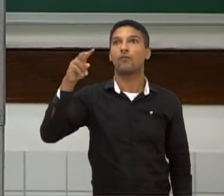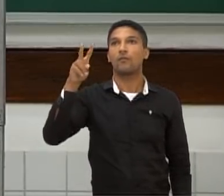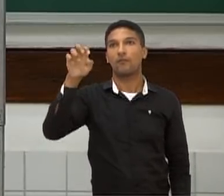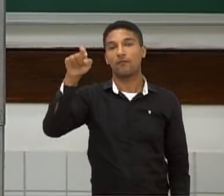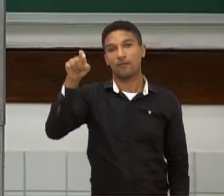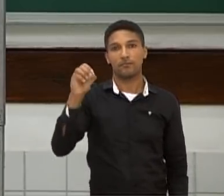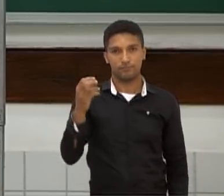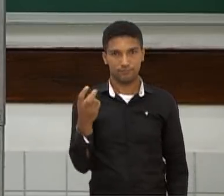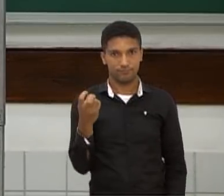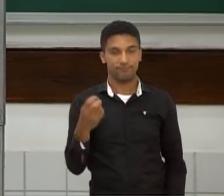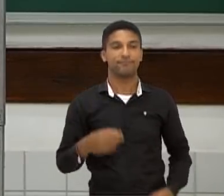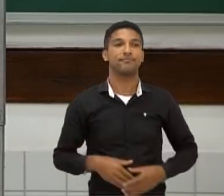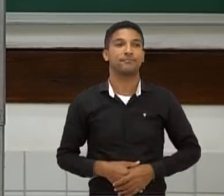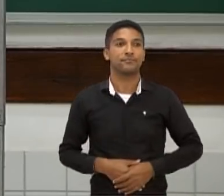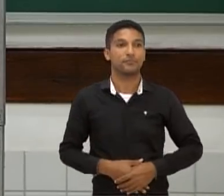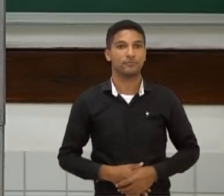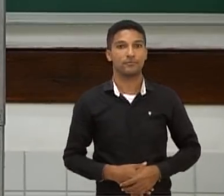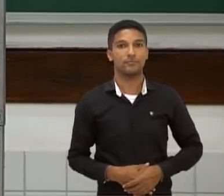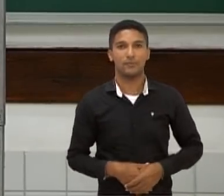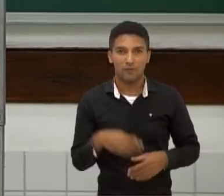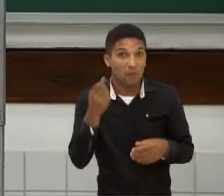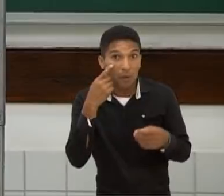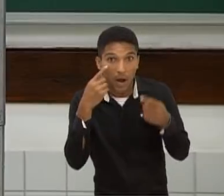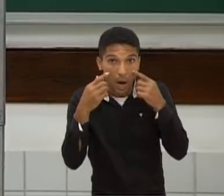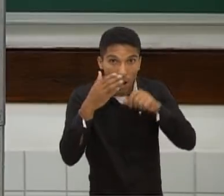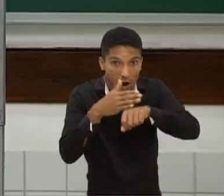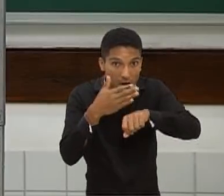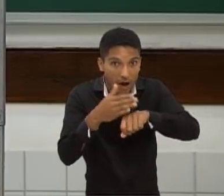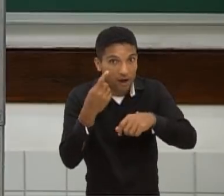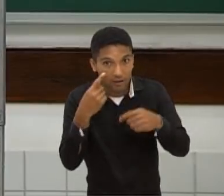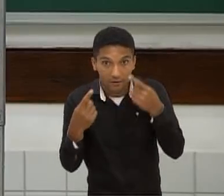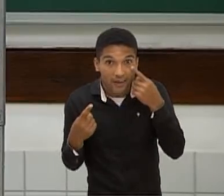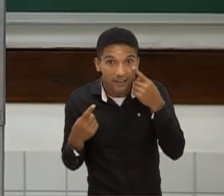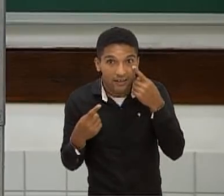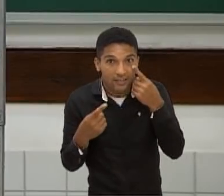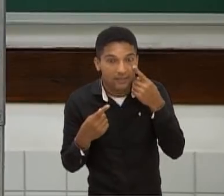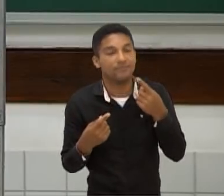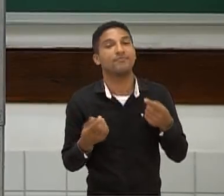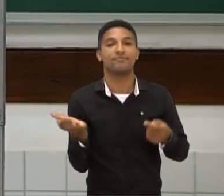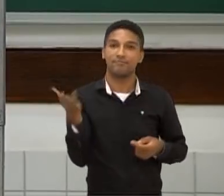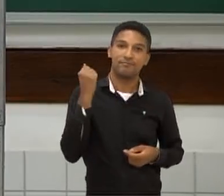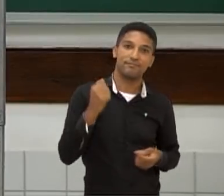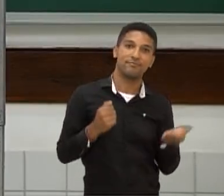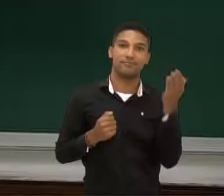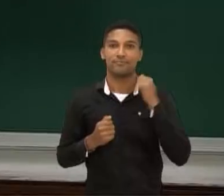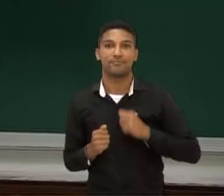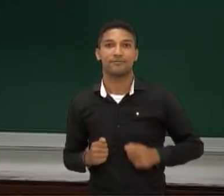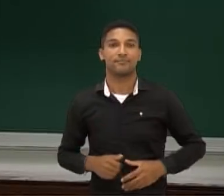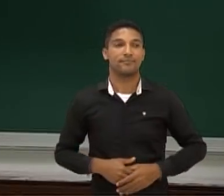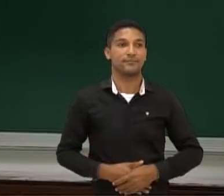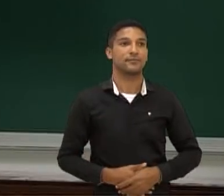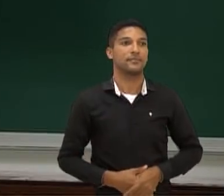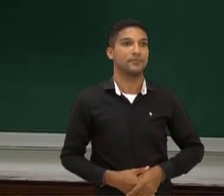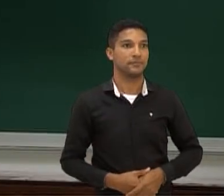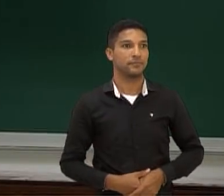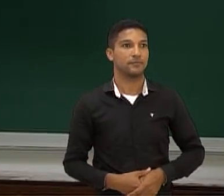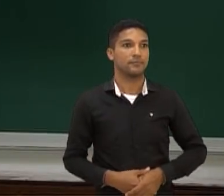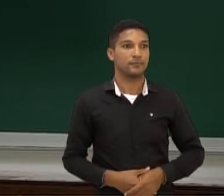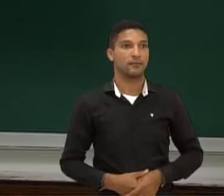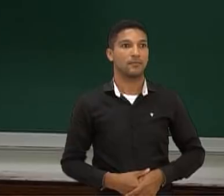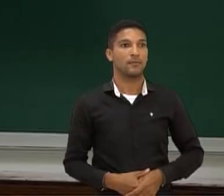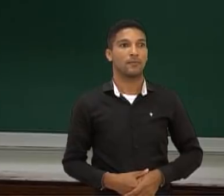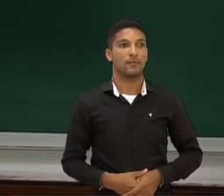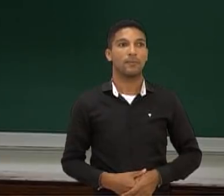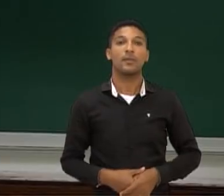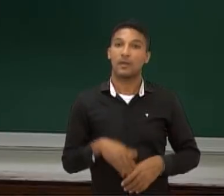saiu, ele é convexo. Então, vamos testar isso um pouquinho, beleza? Então, vamos lá. Olha só. Então, como